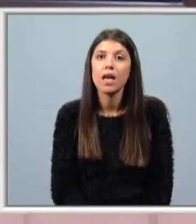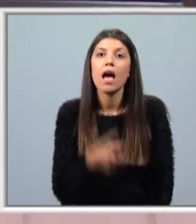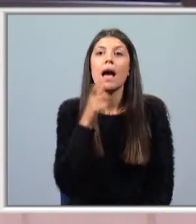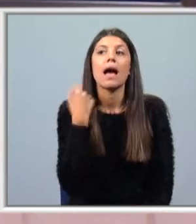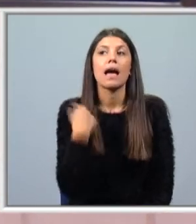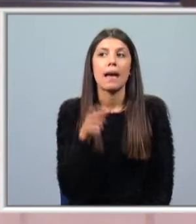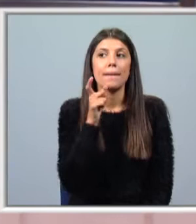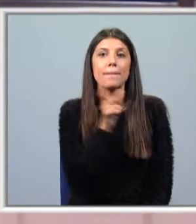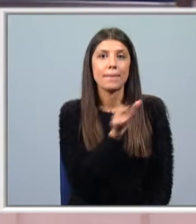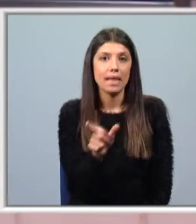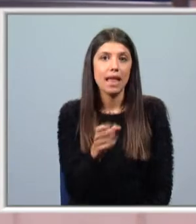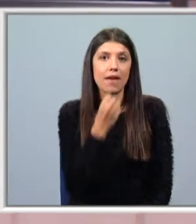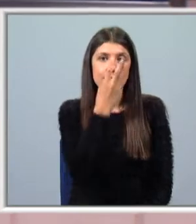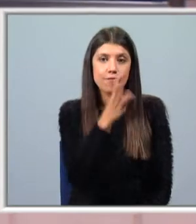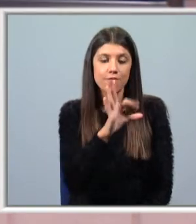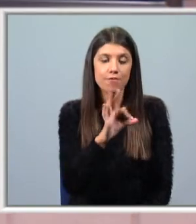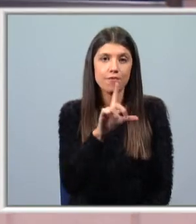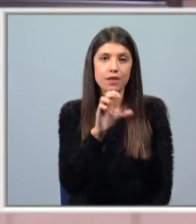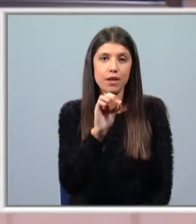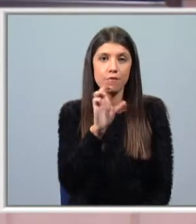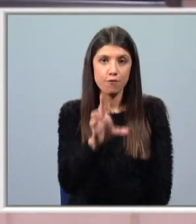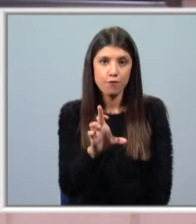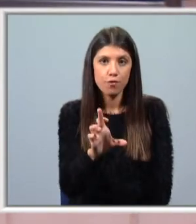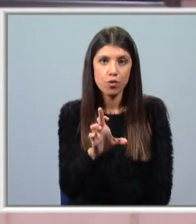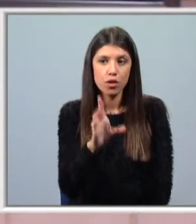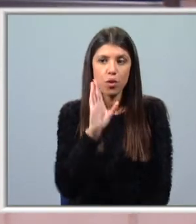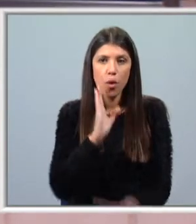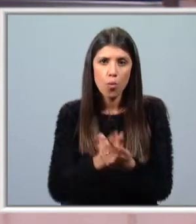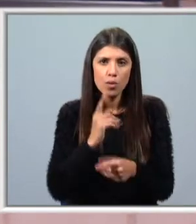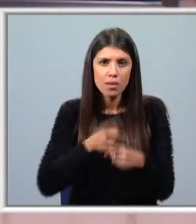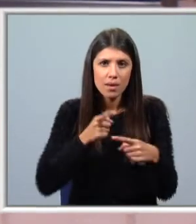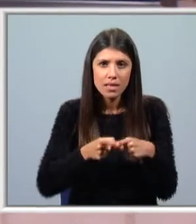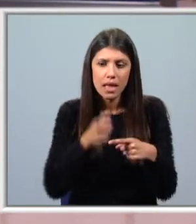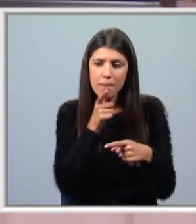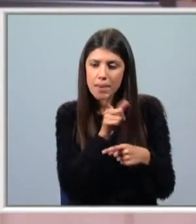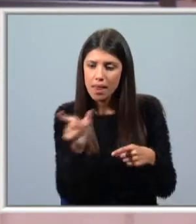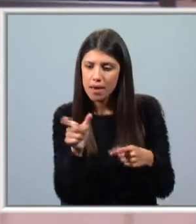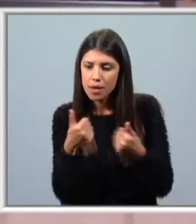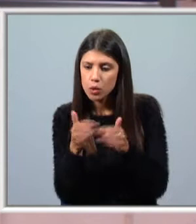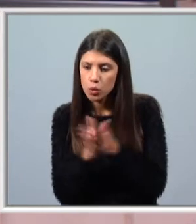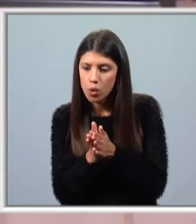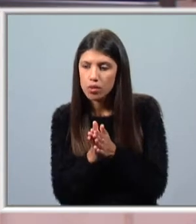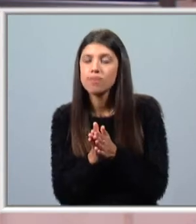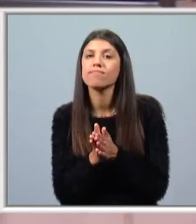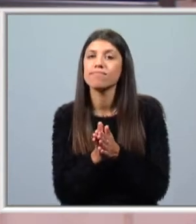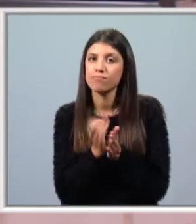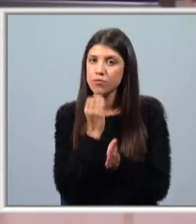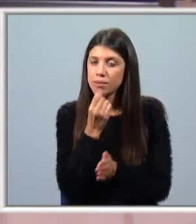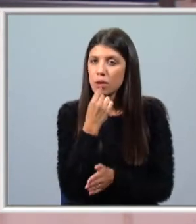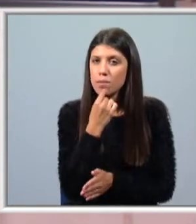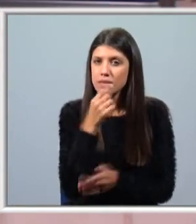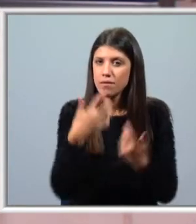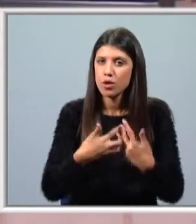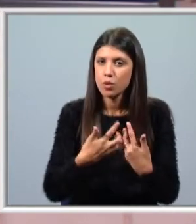flor. Pois, porque a última sílaba era a palavra completa. Isso está muito bem. Eu entendo a tua dúvida e